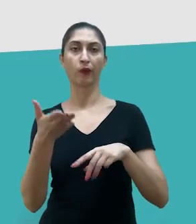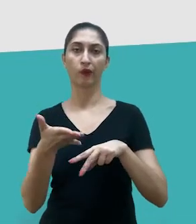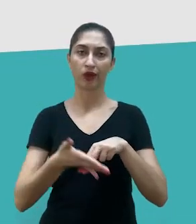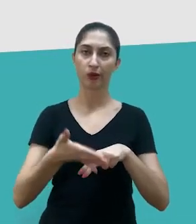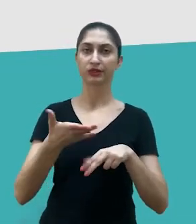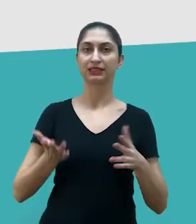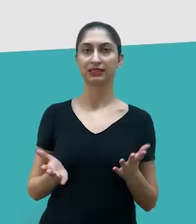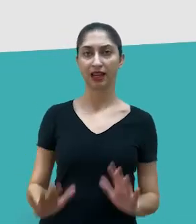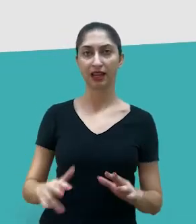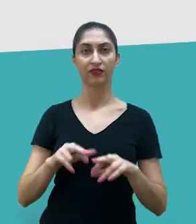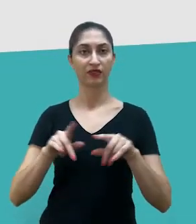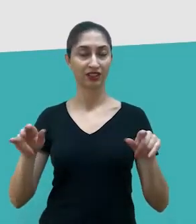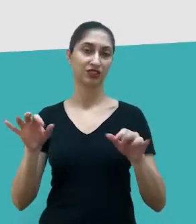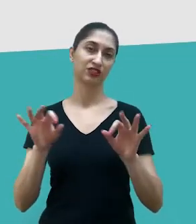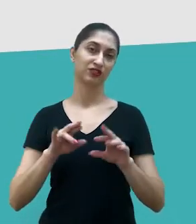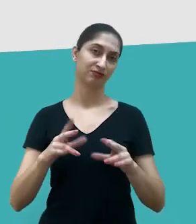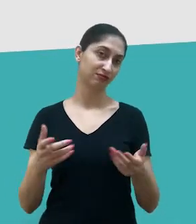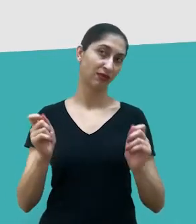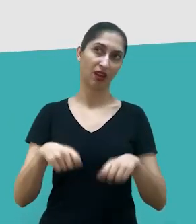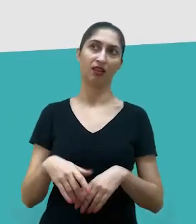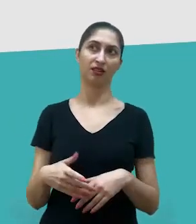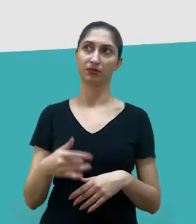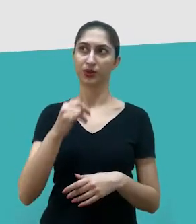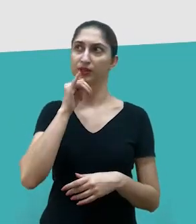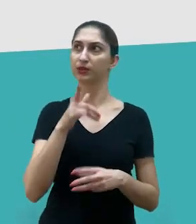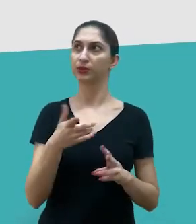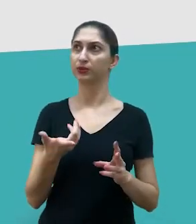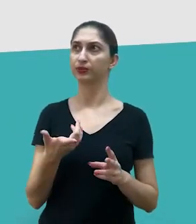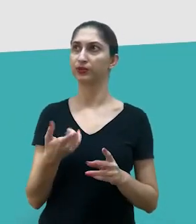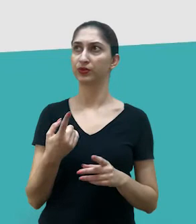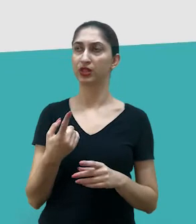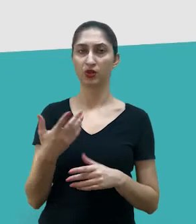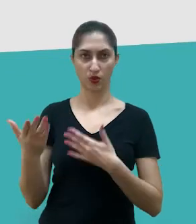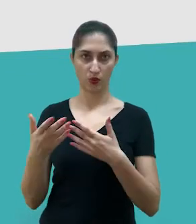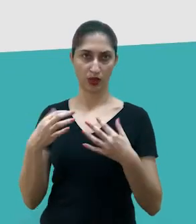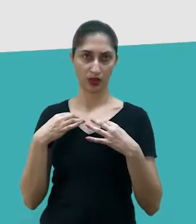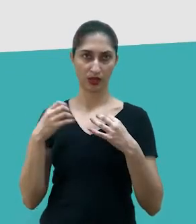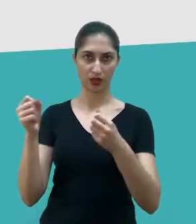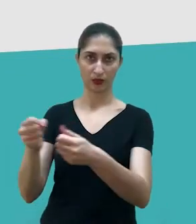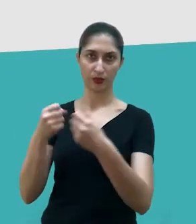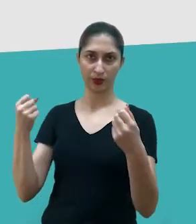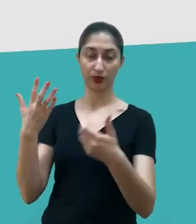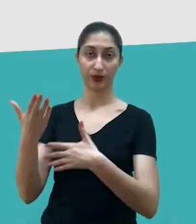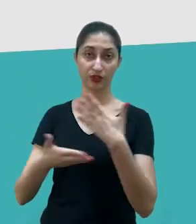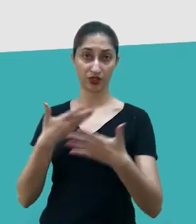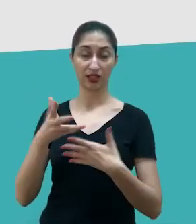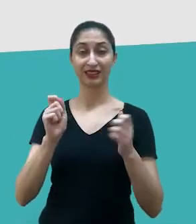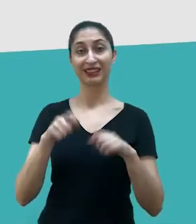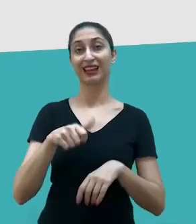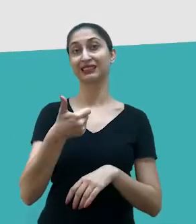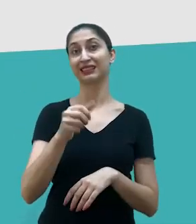multiplicar. Então, uma peça de roupa pode gerar, a gente vai falar de guarda-roupa compartilhado daqui a pouco, mais